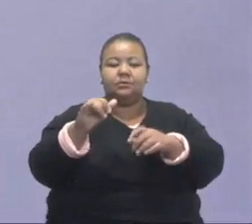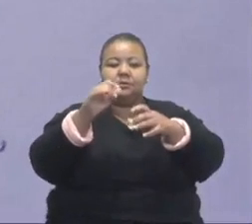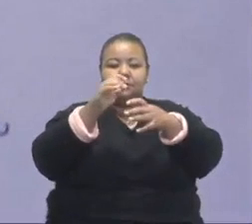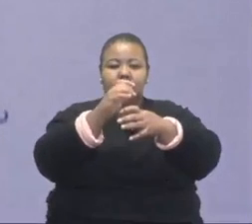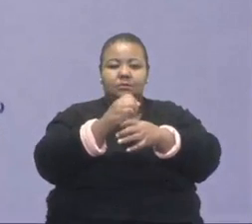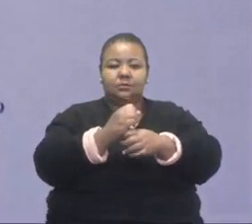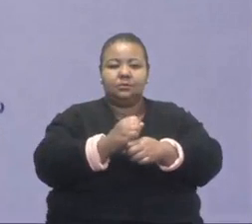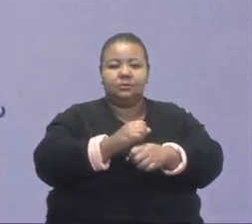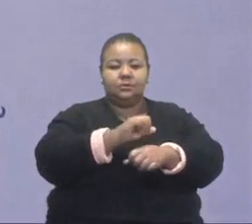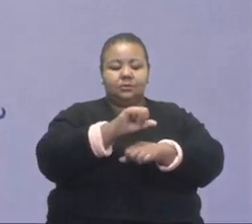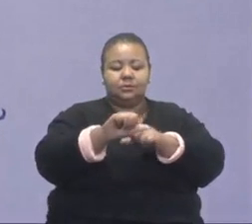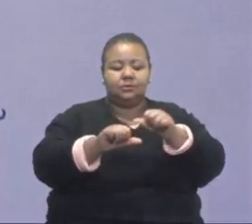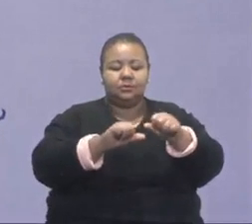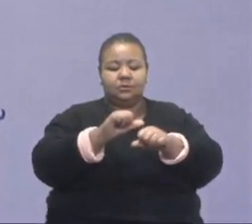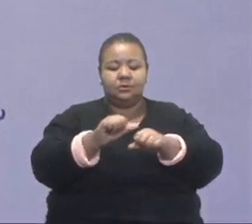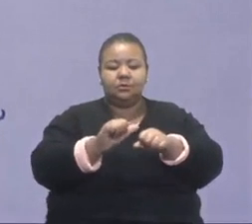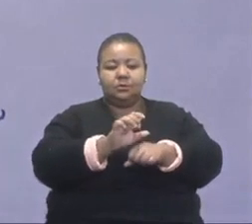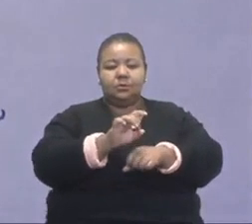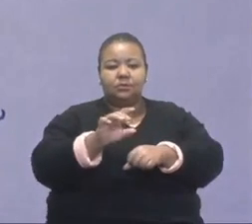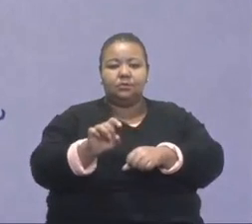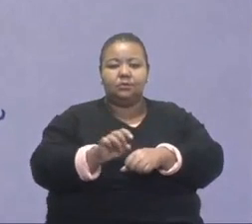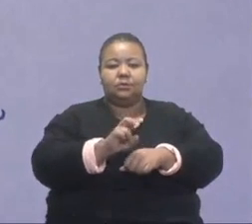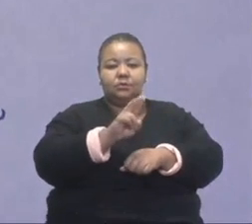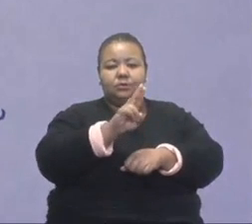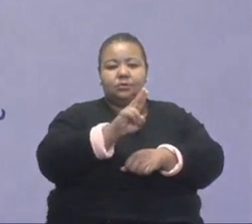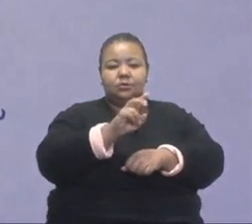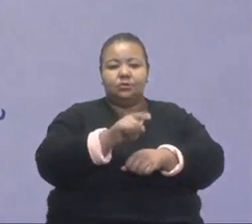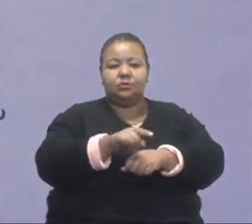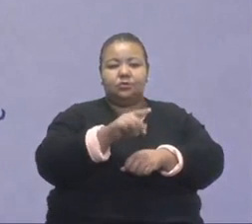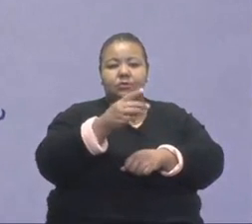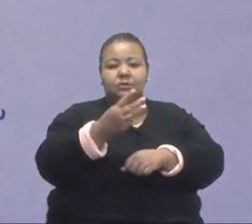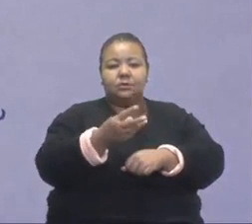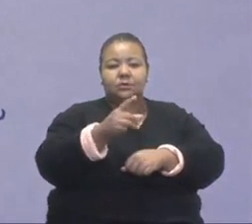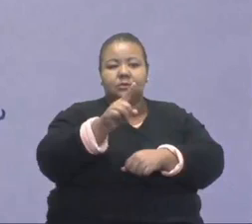a transformação apenas de U, teríamos 3x1